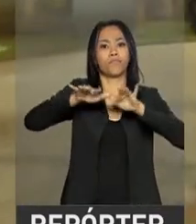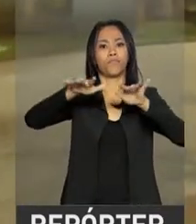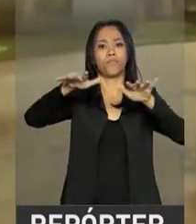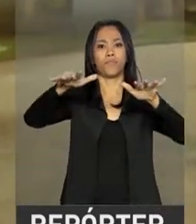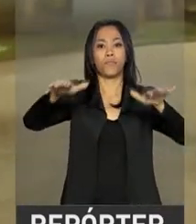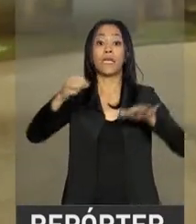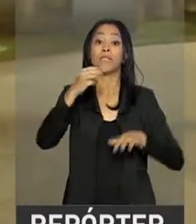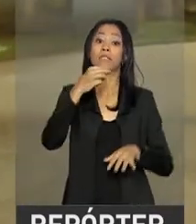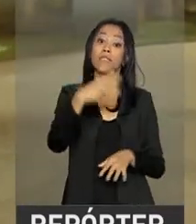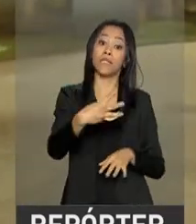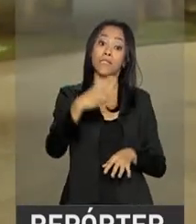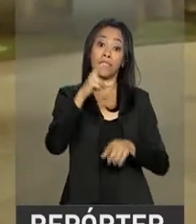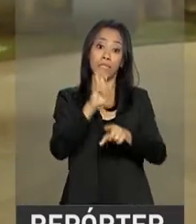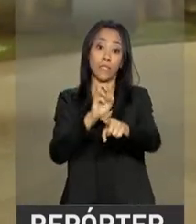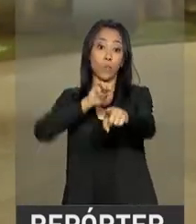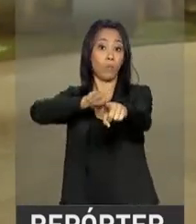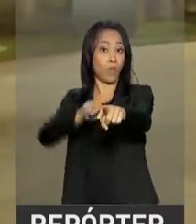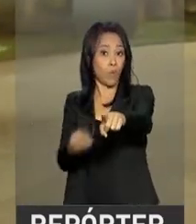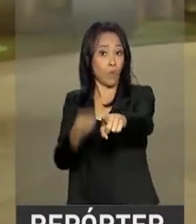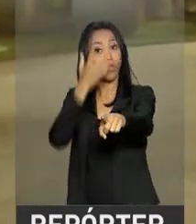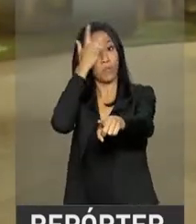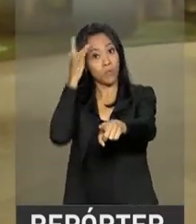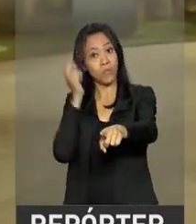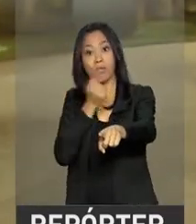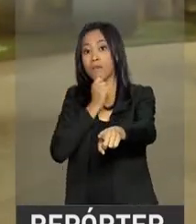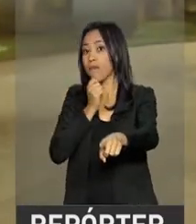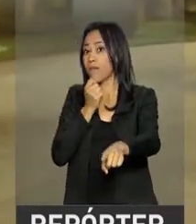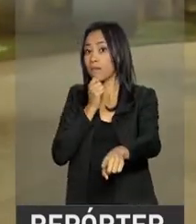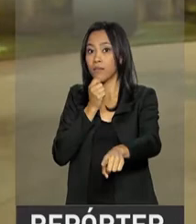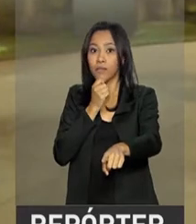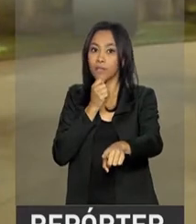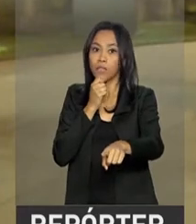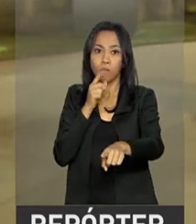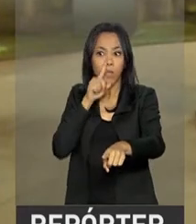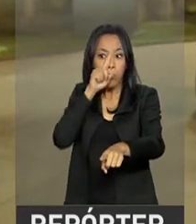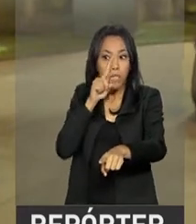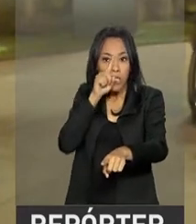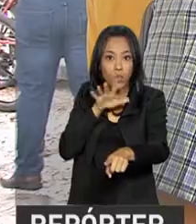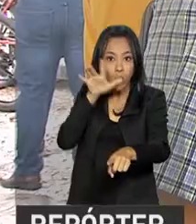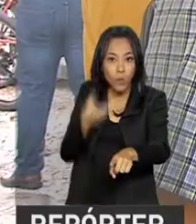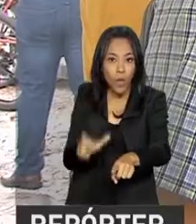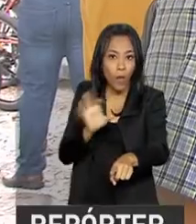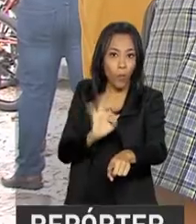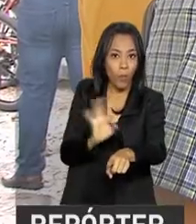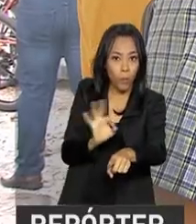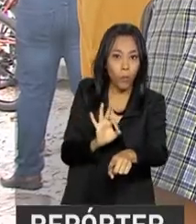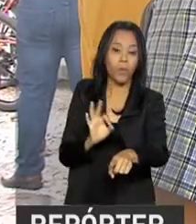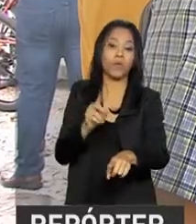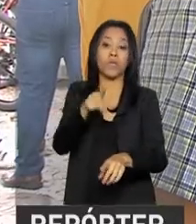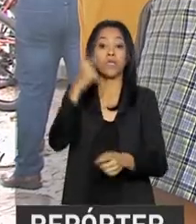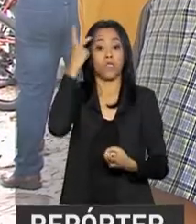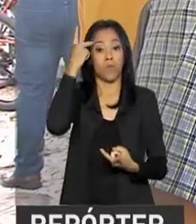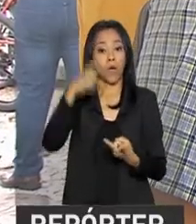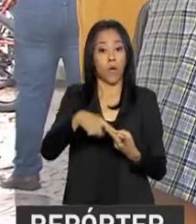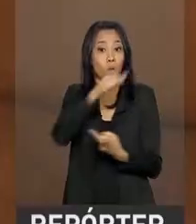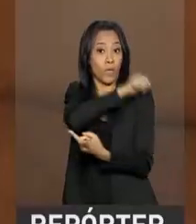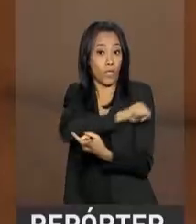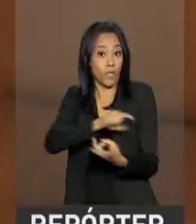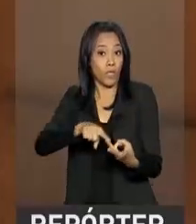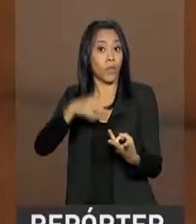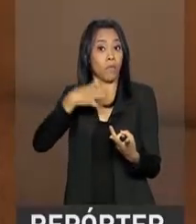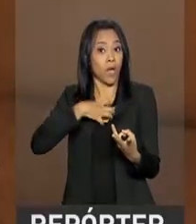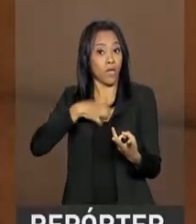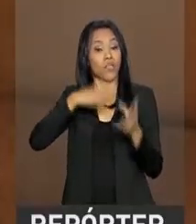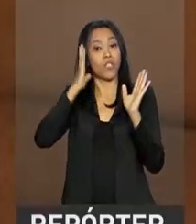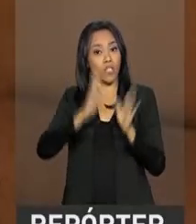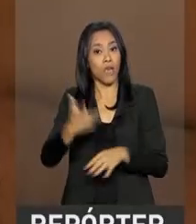35 milhões de brasileiros que não estão em área de risco da febre amarela são paulo rio de janeiro e bahia já